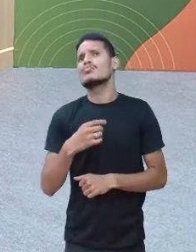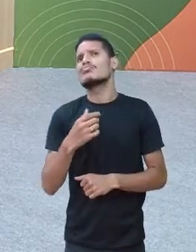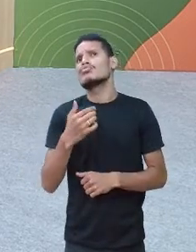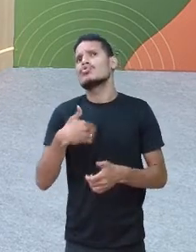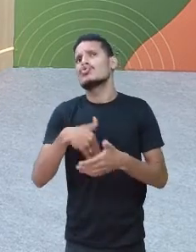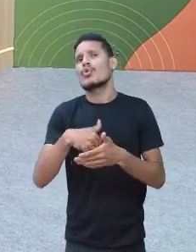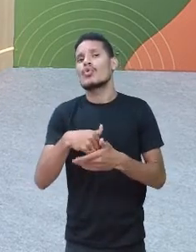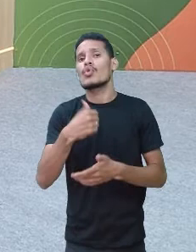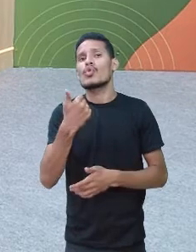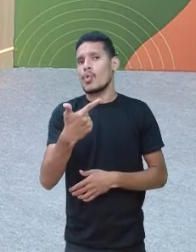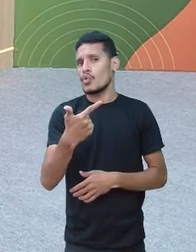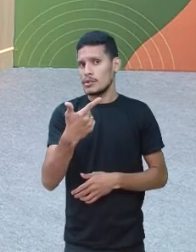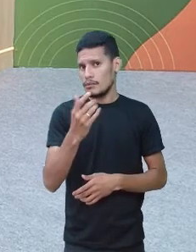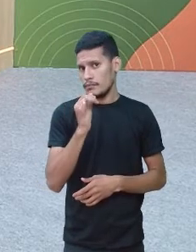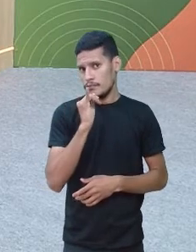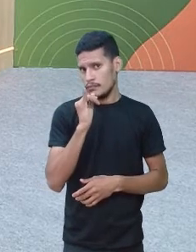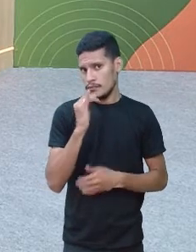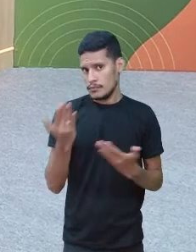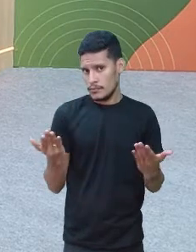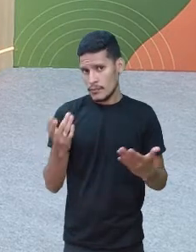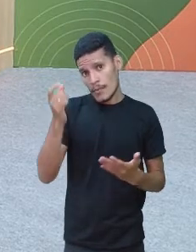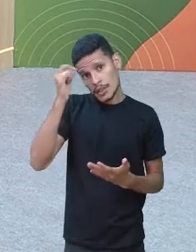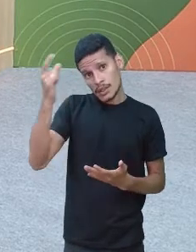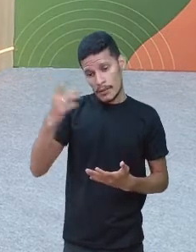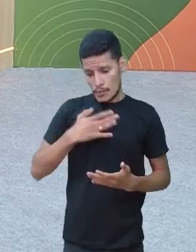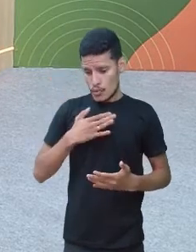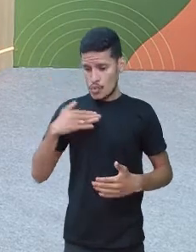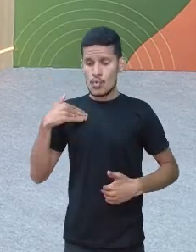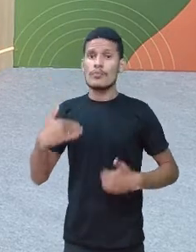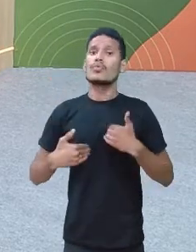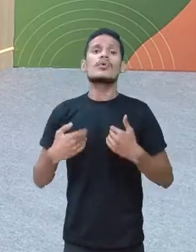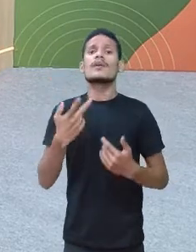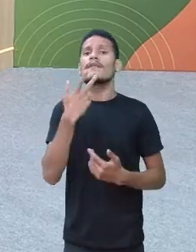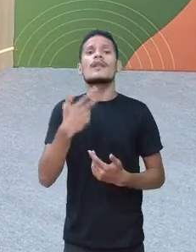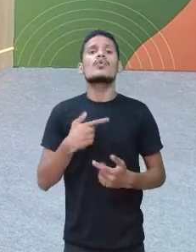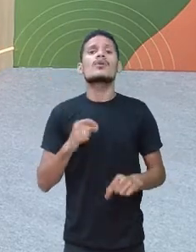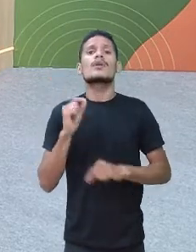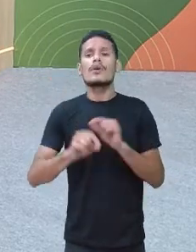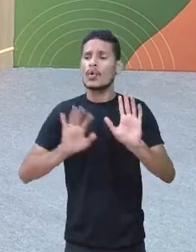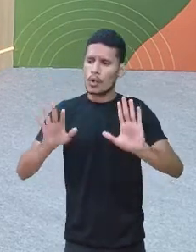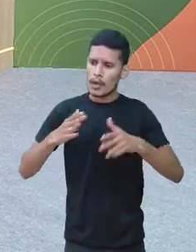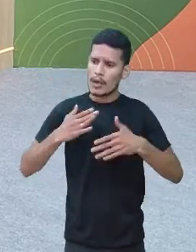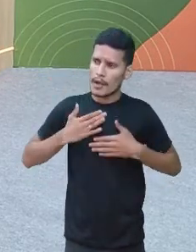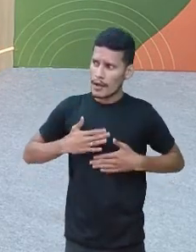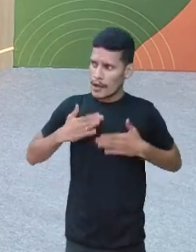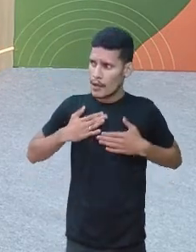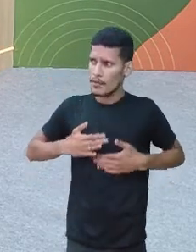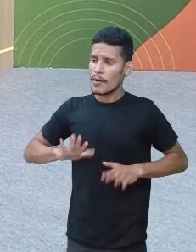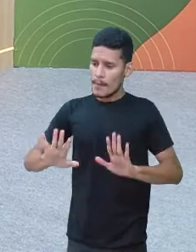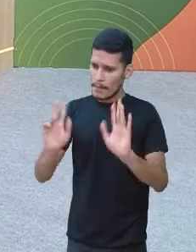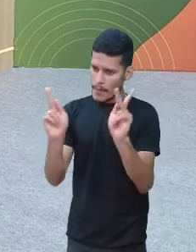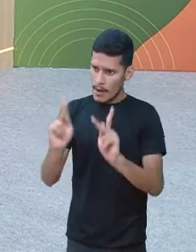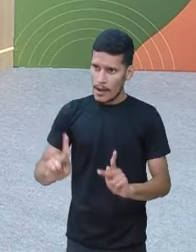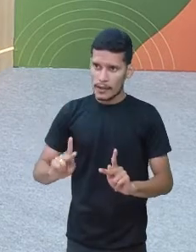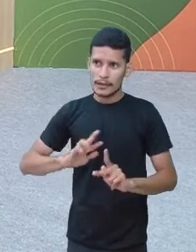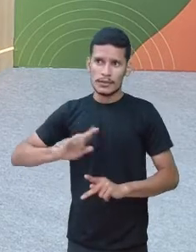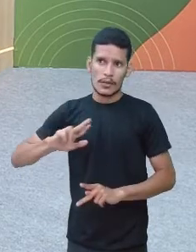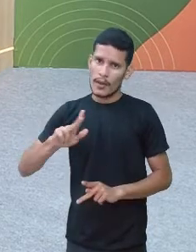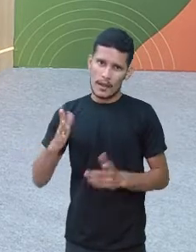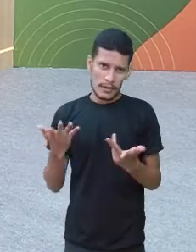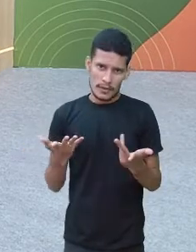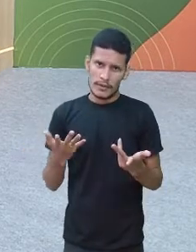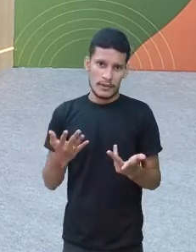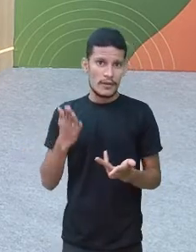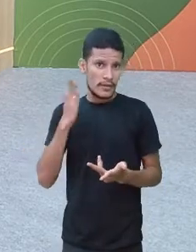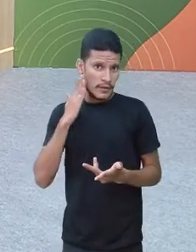12 partidas. Imagina, meu corpo vai dizer, meu filho, peraí, tenha calma, tenha paz no seu coração, não é assim que funciona.